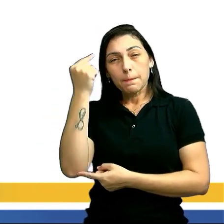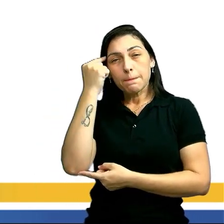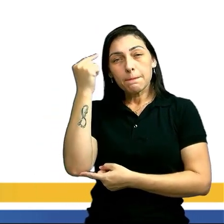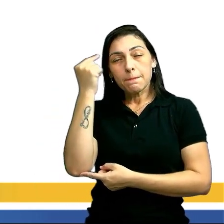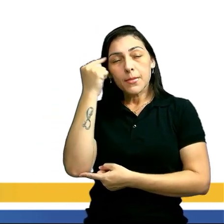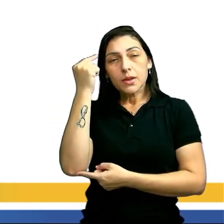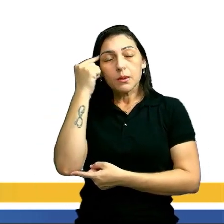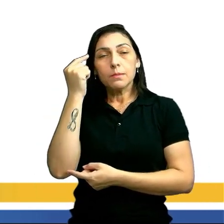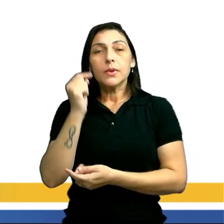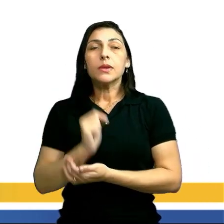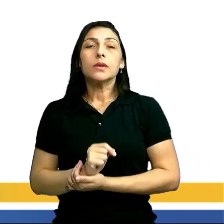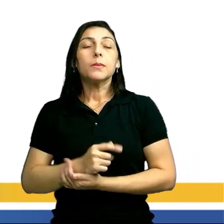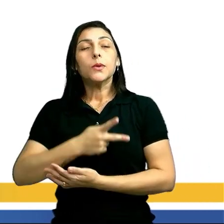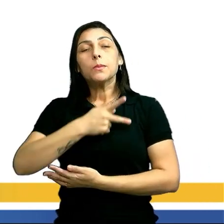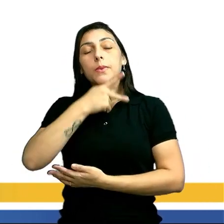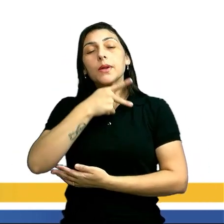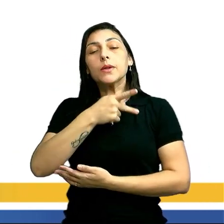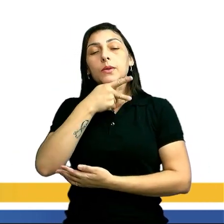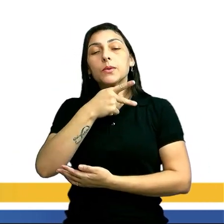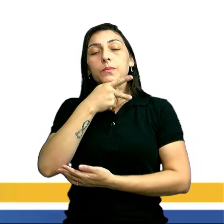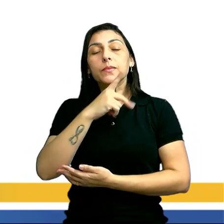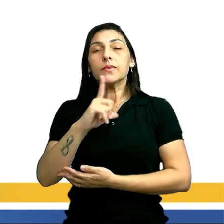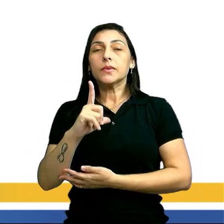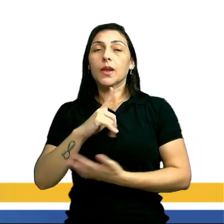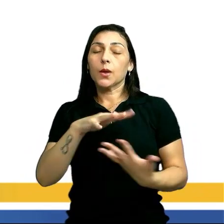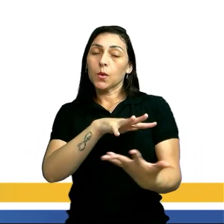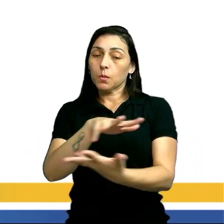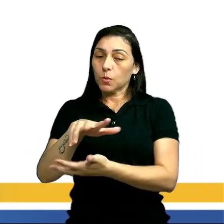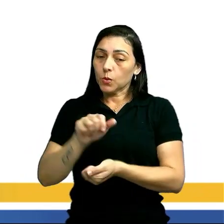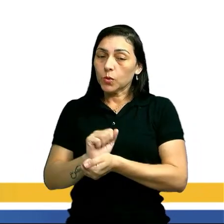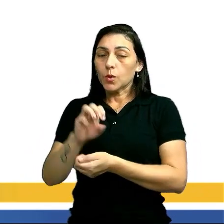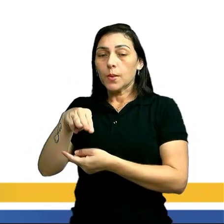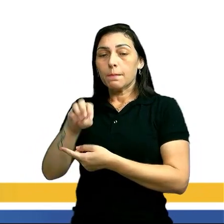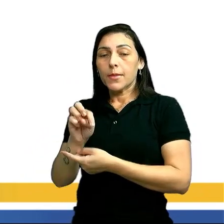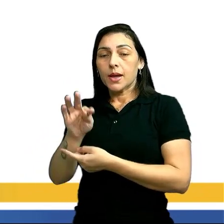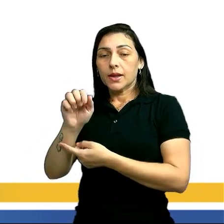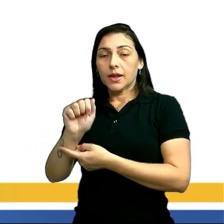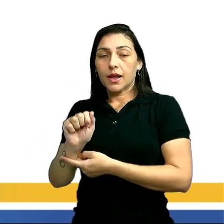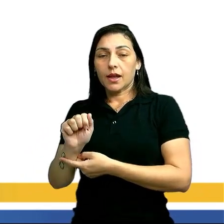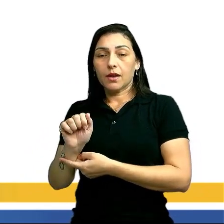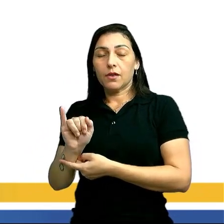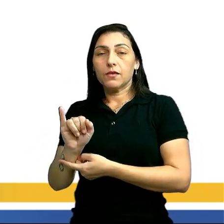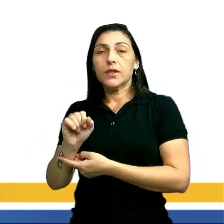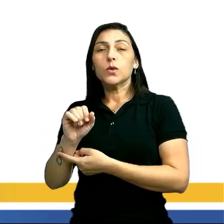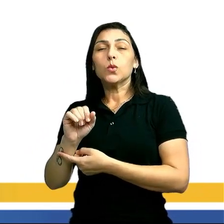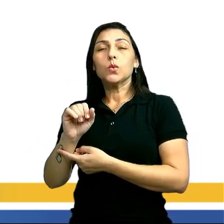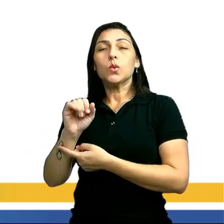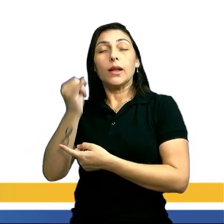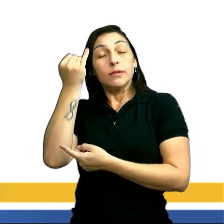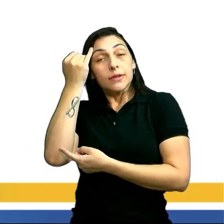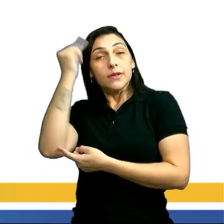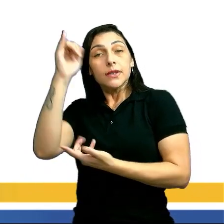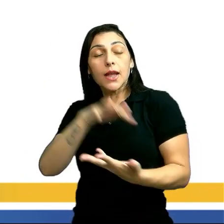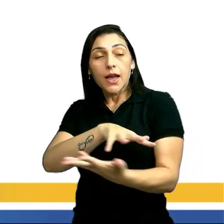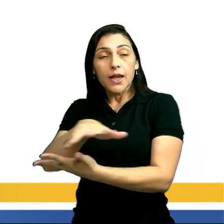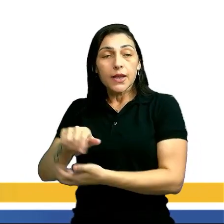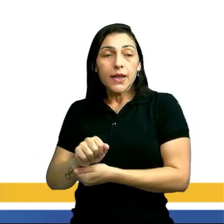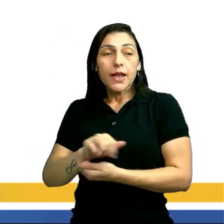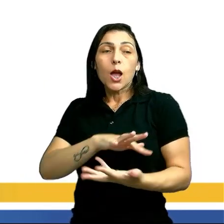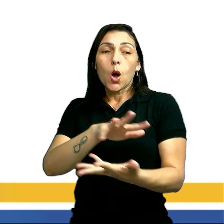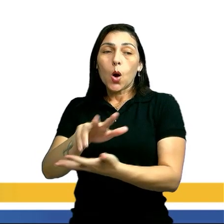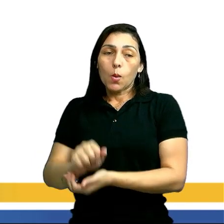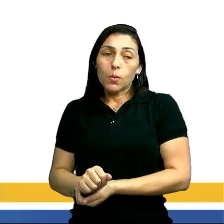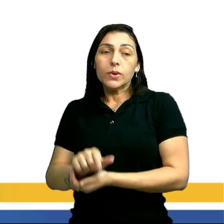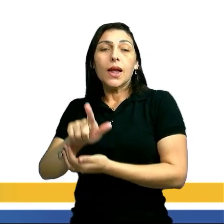pensamento metafísico do Platão. Então tem o mundo metafísico, que é o mundo do super-Urano, e tem o mundo físico, que é o mundo